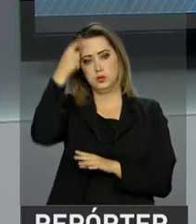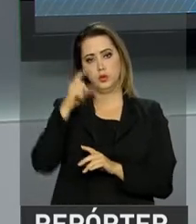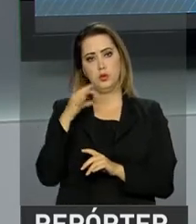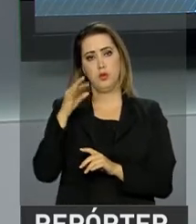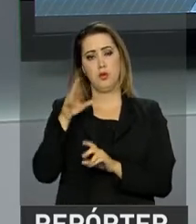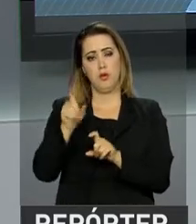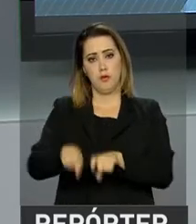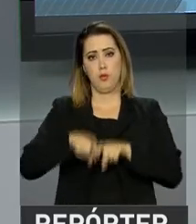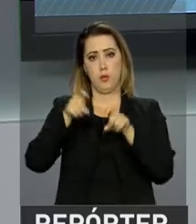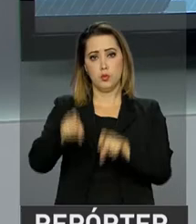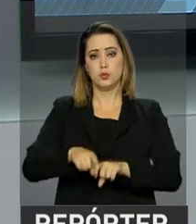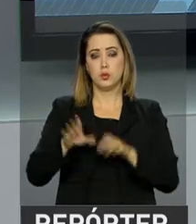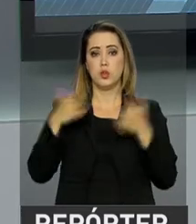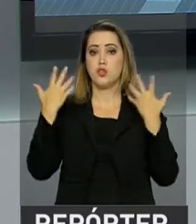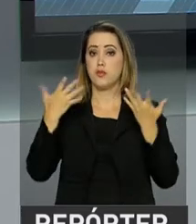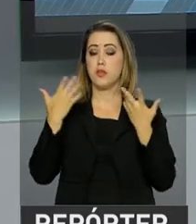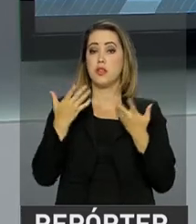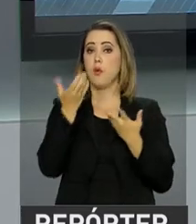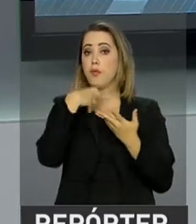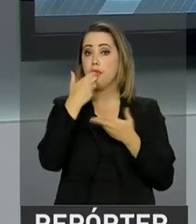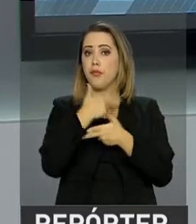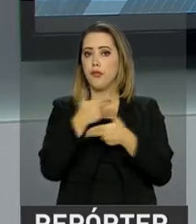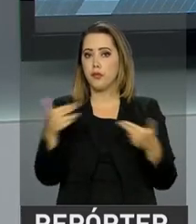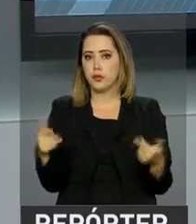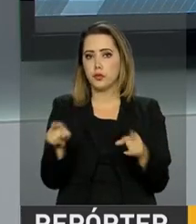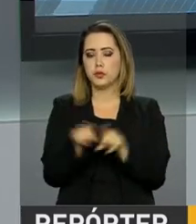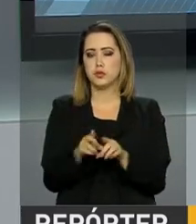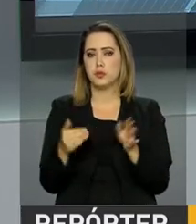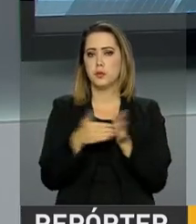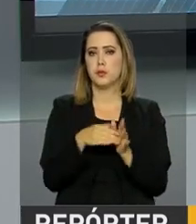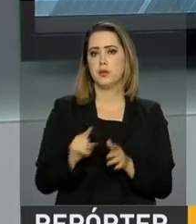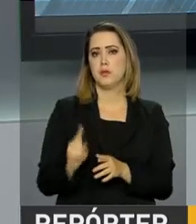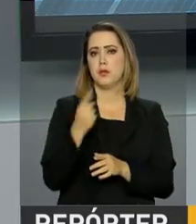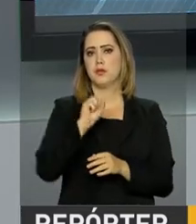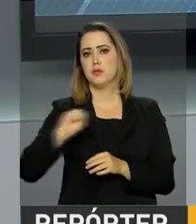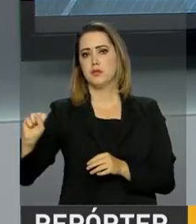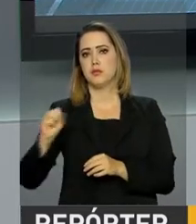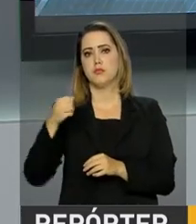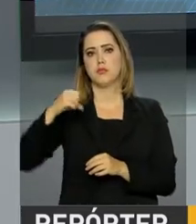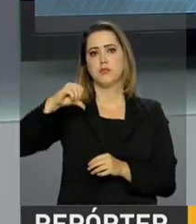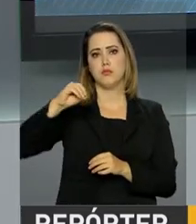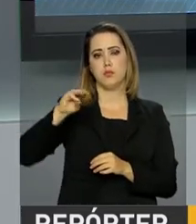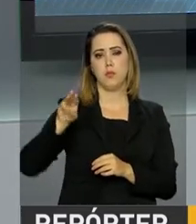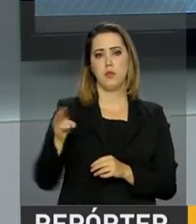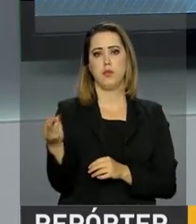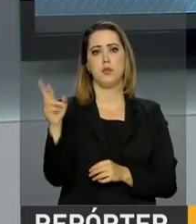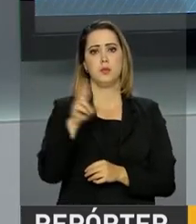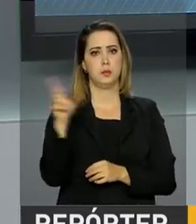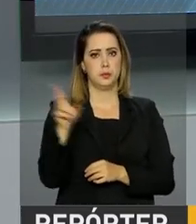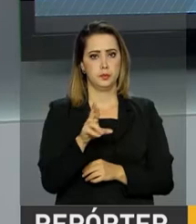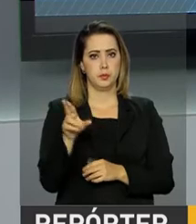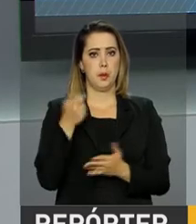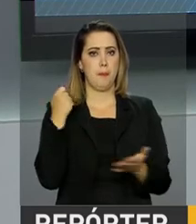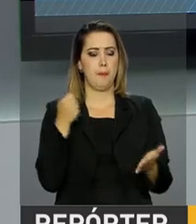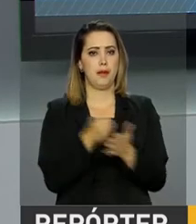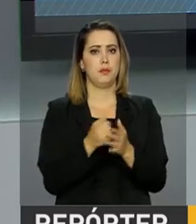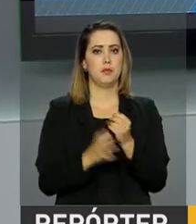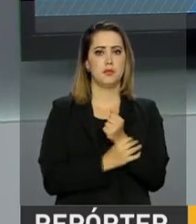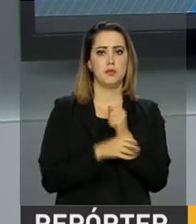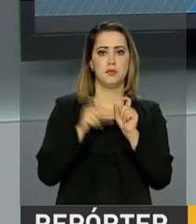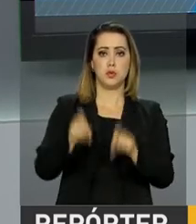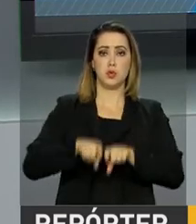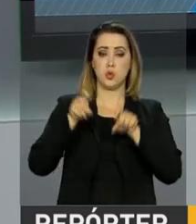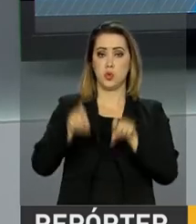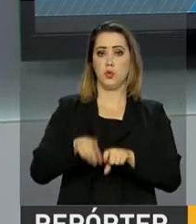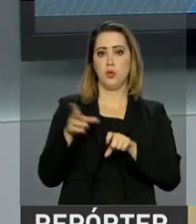de verão e frutíferas até o primeiro semestre foram destinados 90 milhões de reais para o pagamento do seguro de culturas de inverno